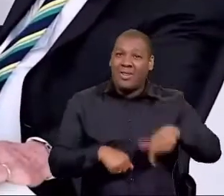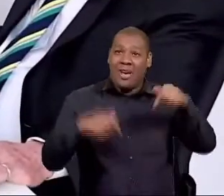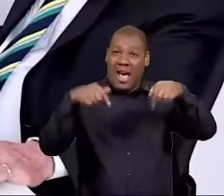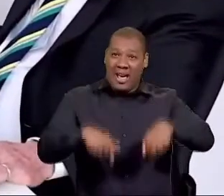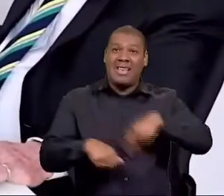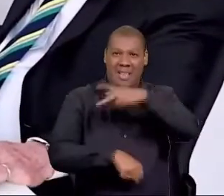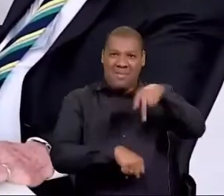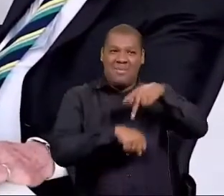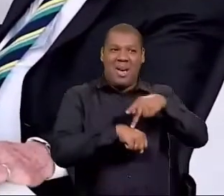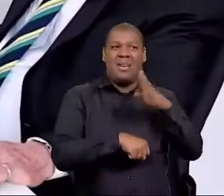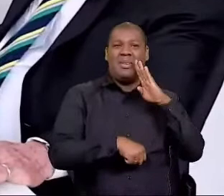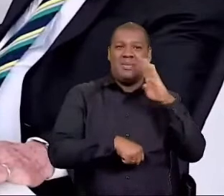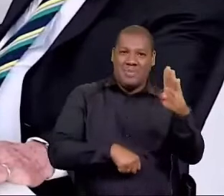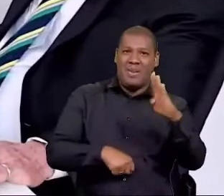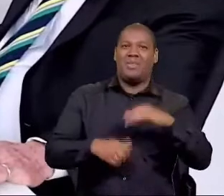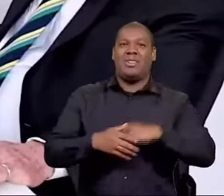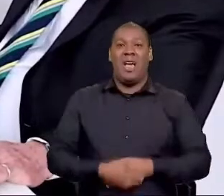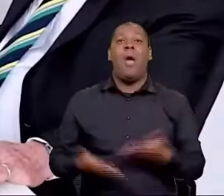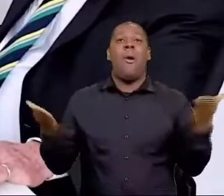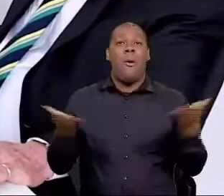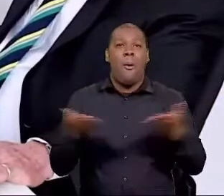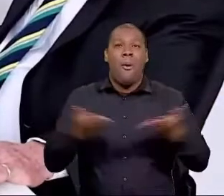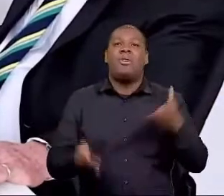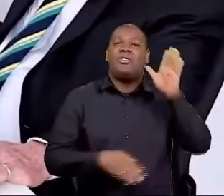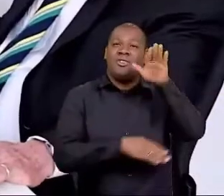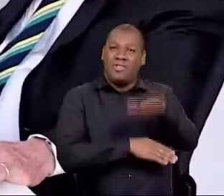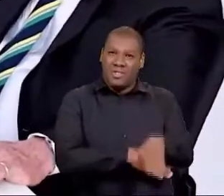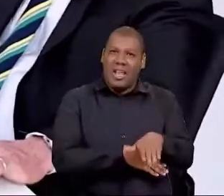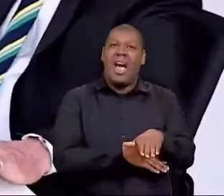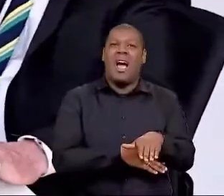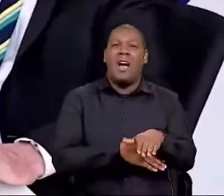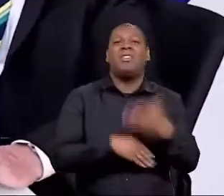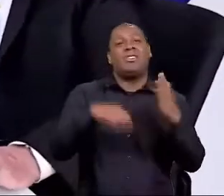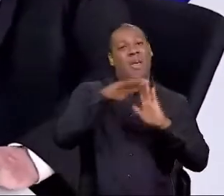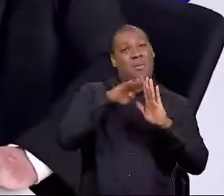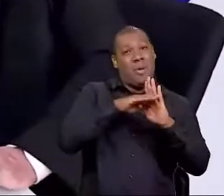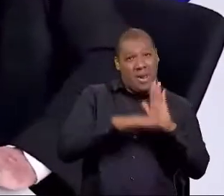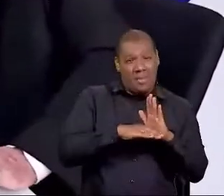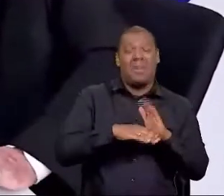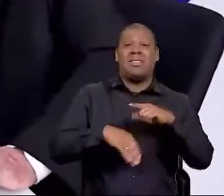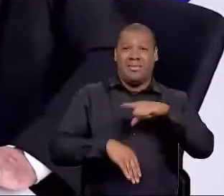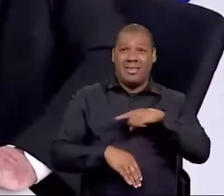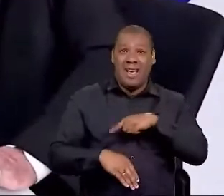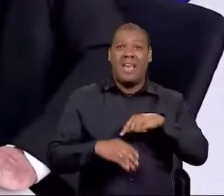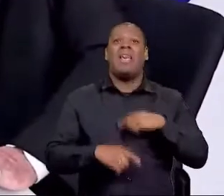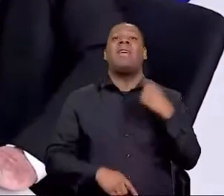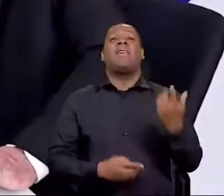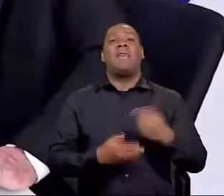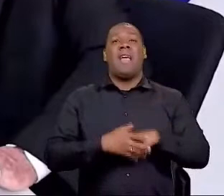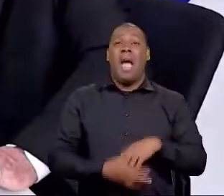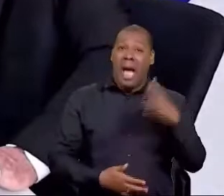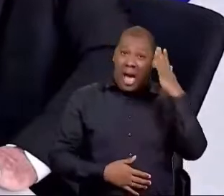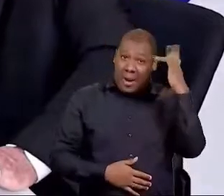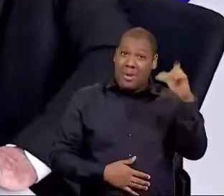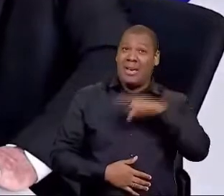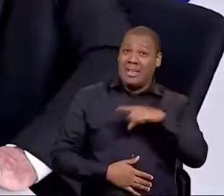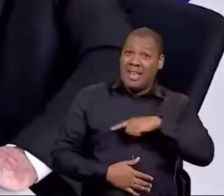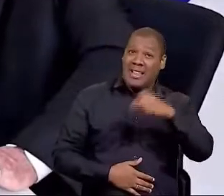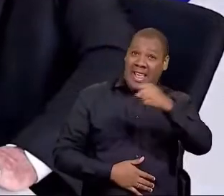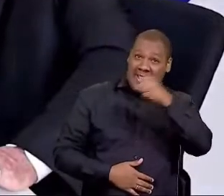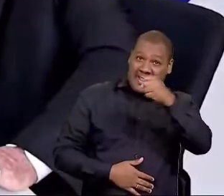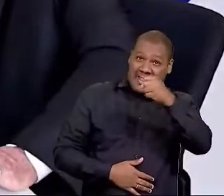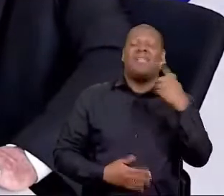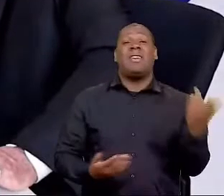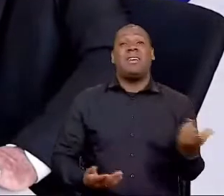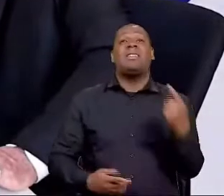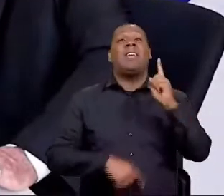e, enfim, e amanhã a gente tem uma coletiva, e depois a volta para o Brasil, muita coisa ainda para rolar. Agora, o